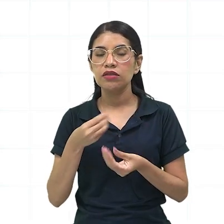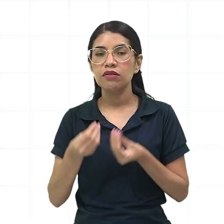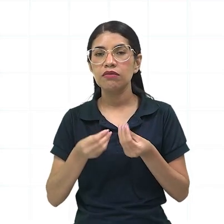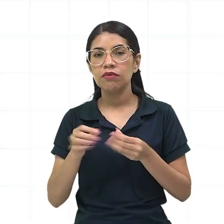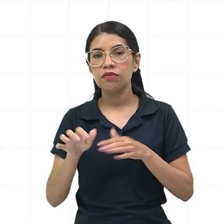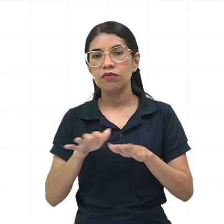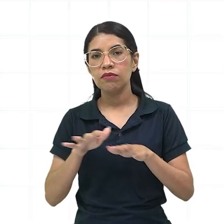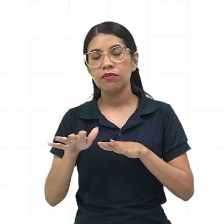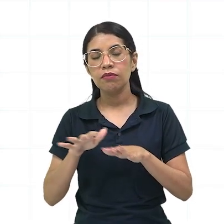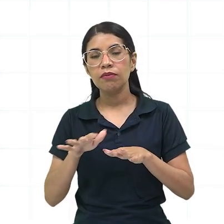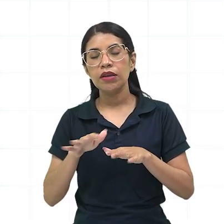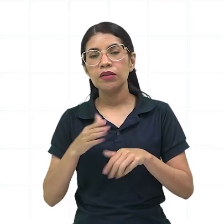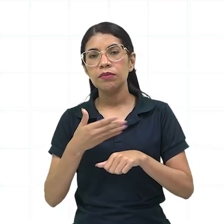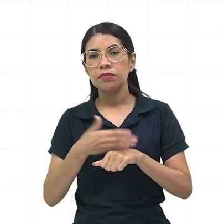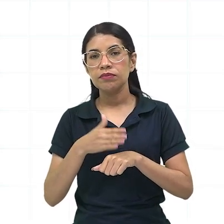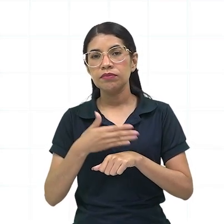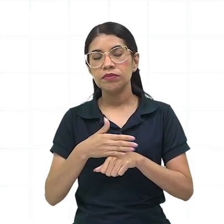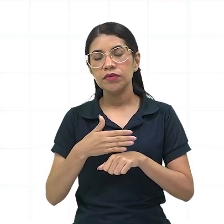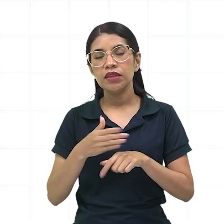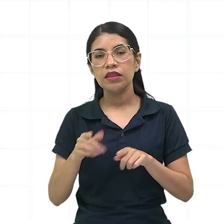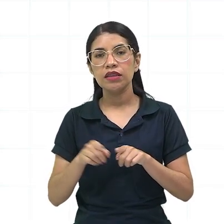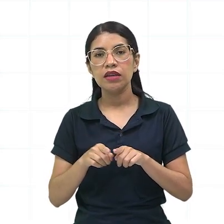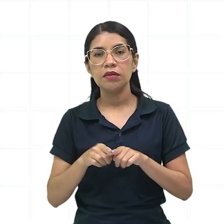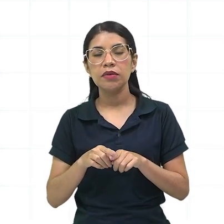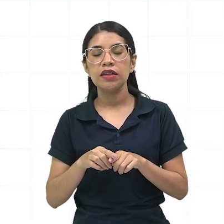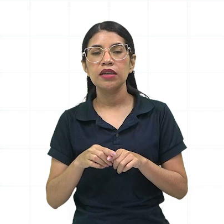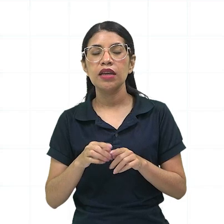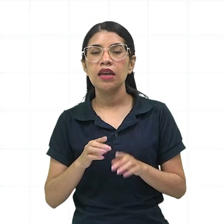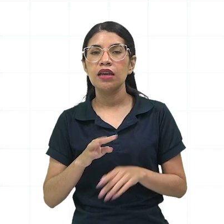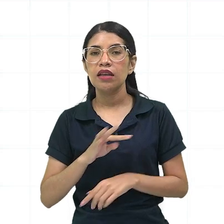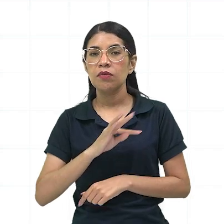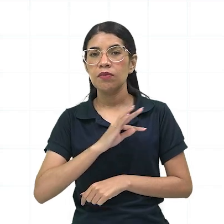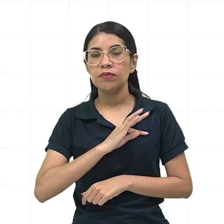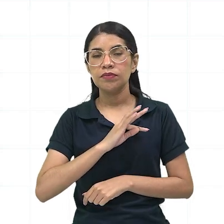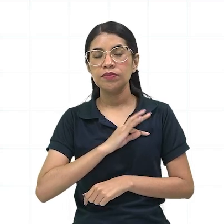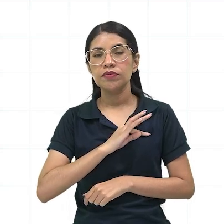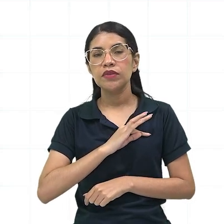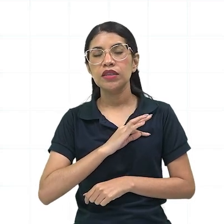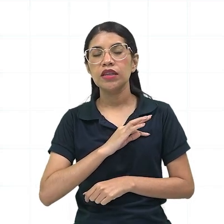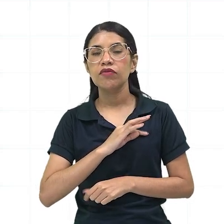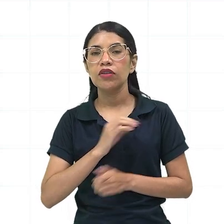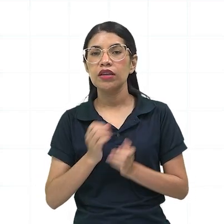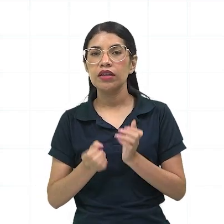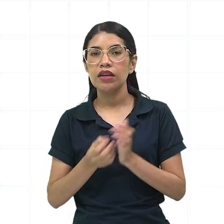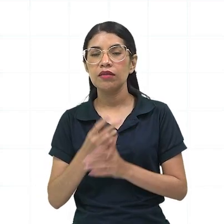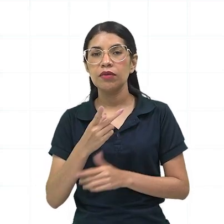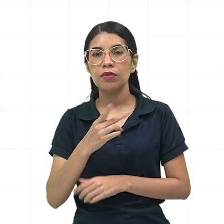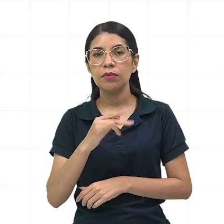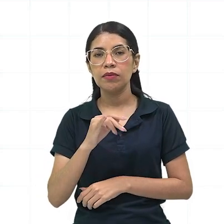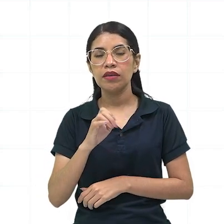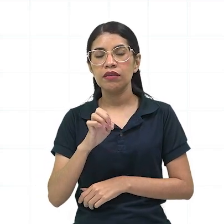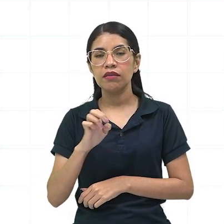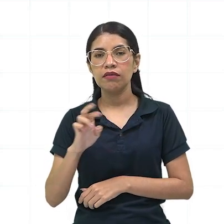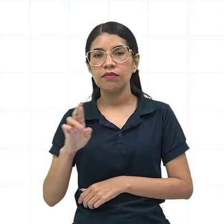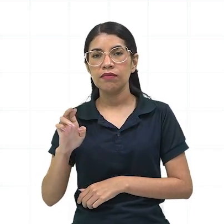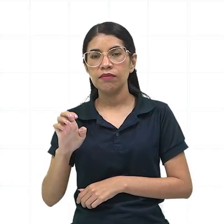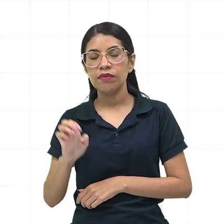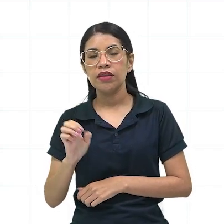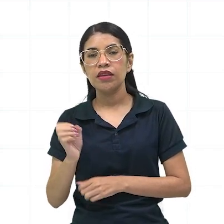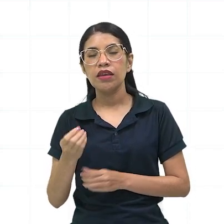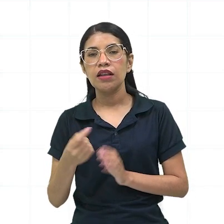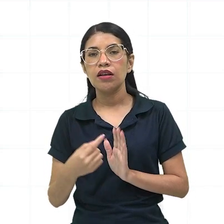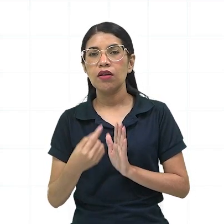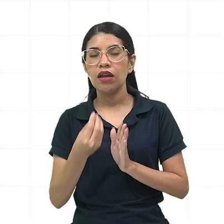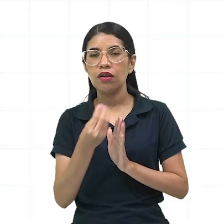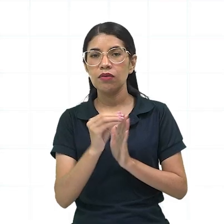e chegamos aí na técnica, né, desenhada pelo Pierre Beauchamp, que ele colocou ali